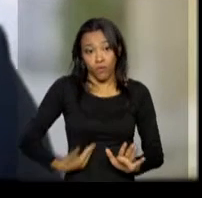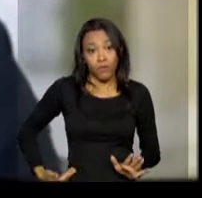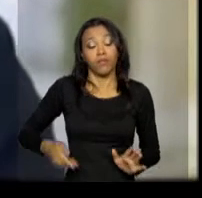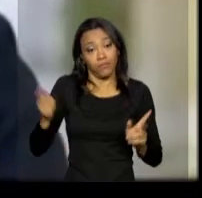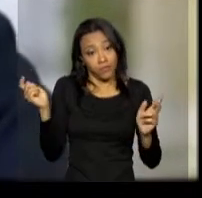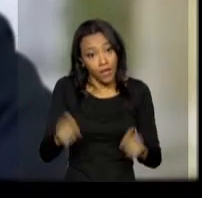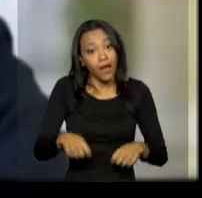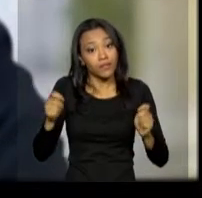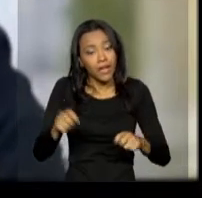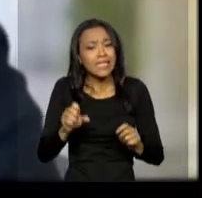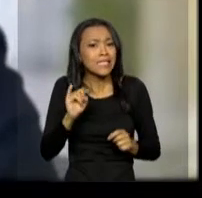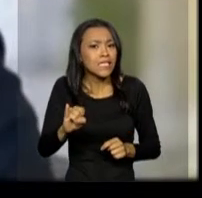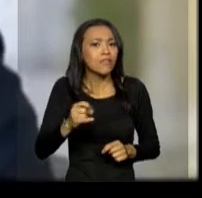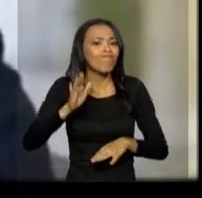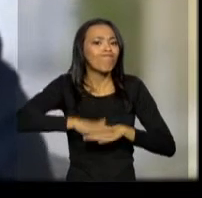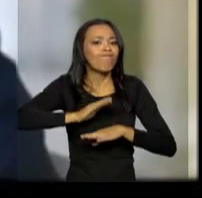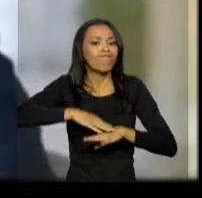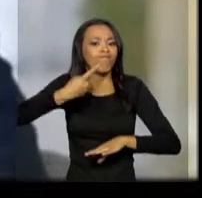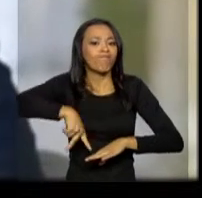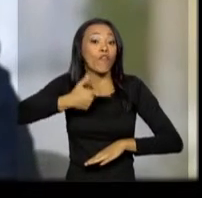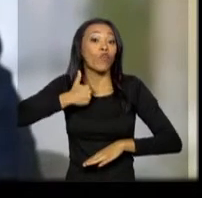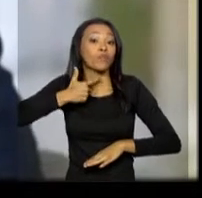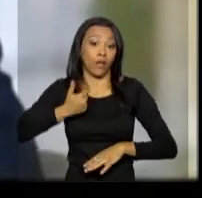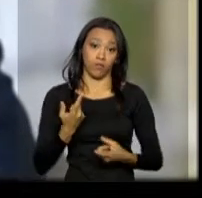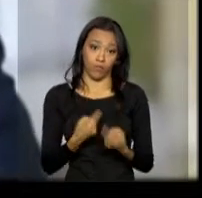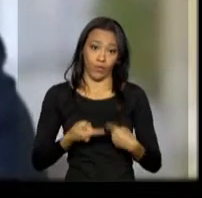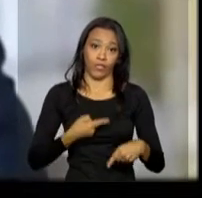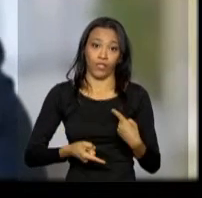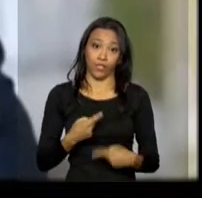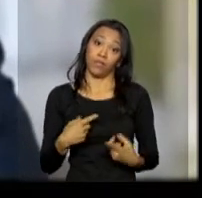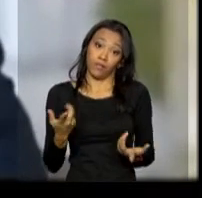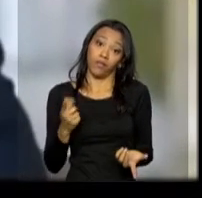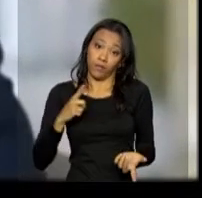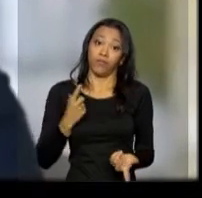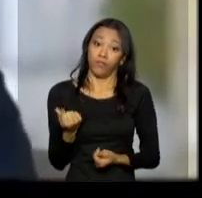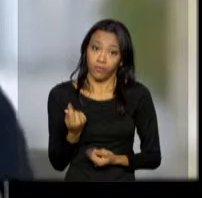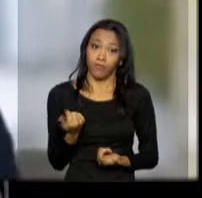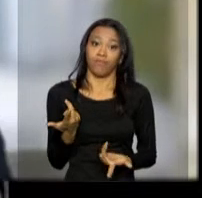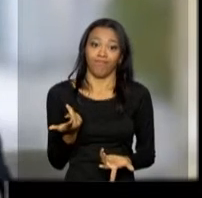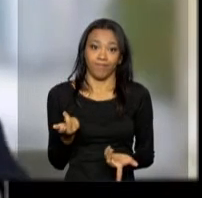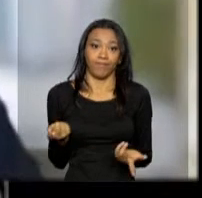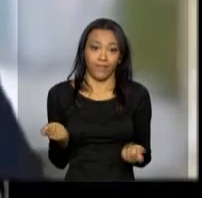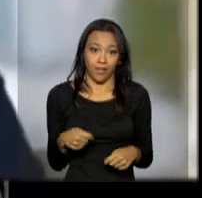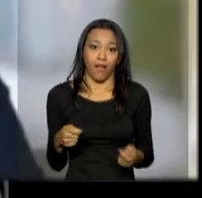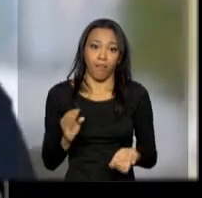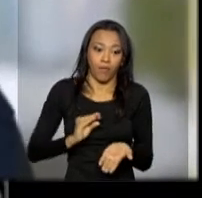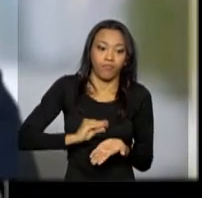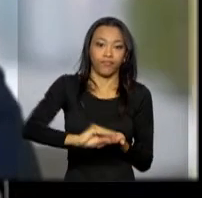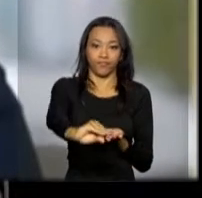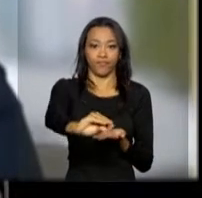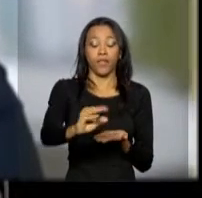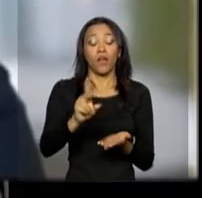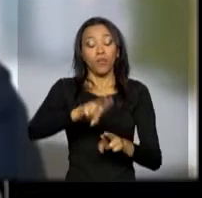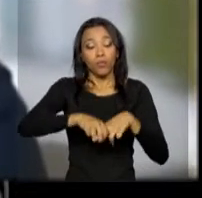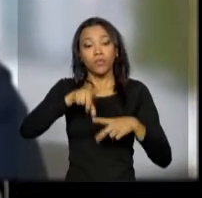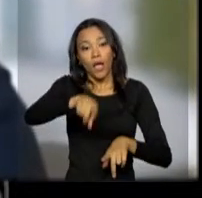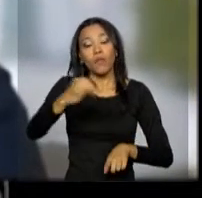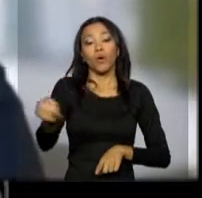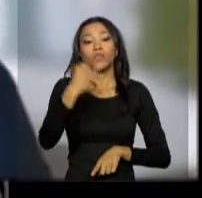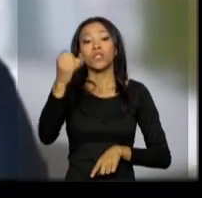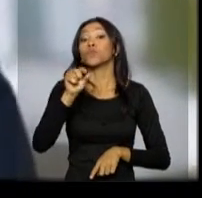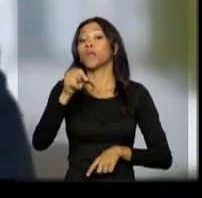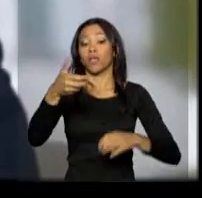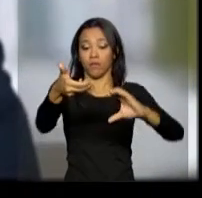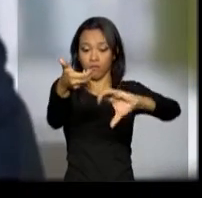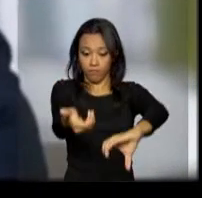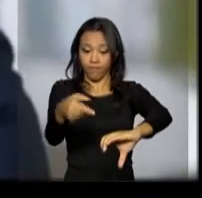papel se tiver vontade política e se contar com verba suficiente. Por isso, é importante que o Congresso